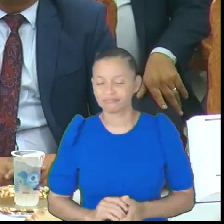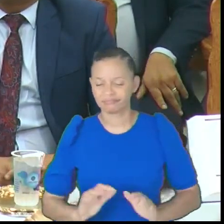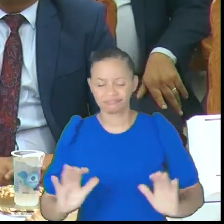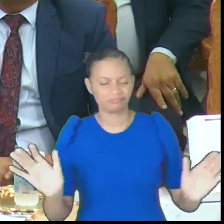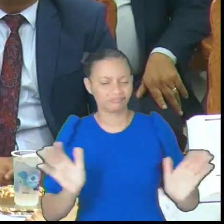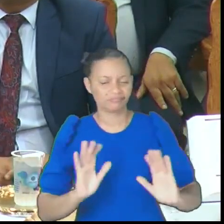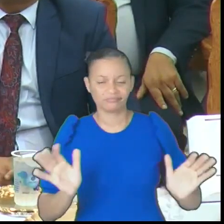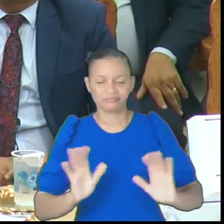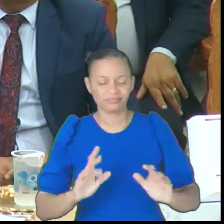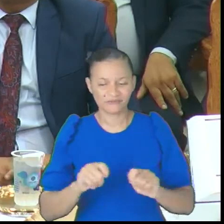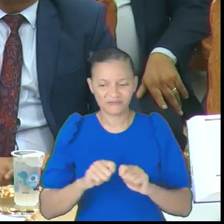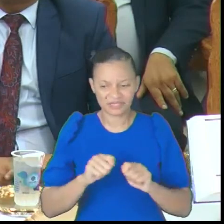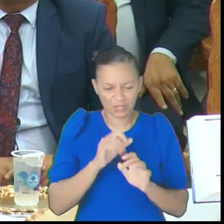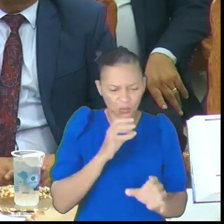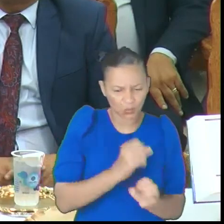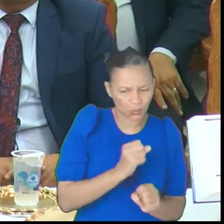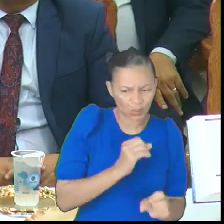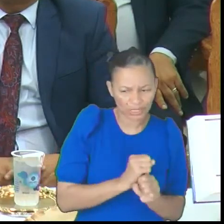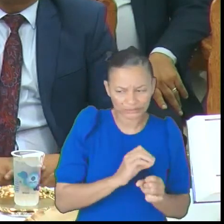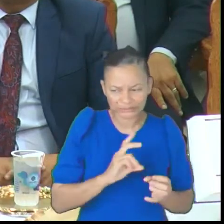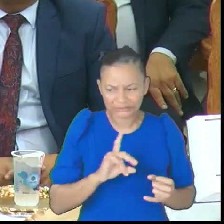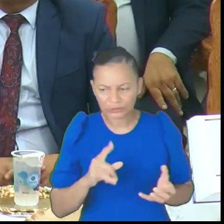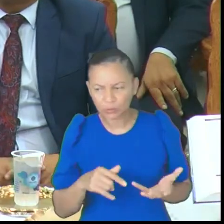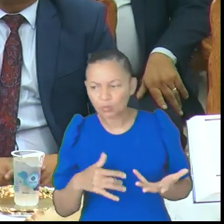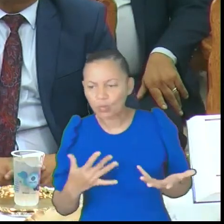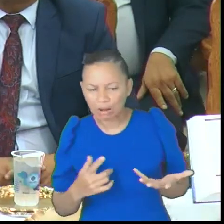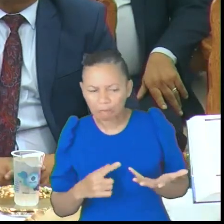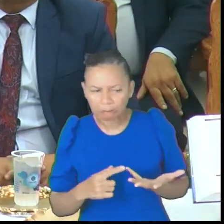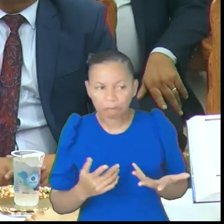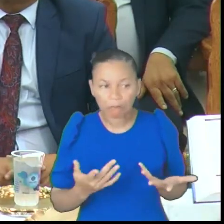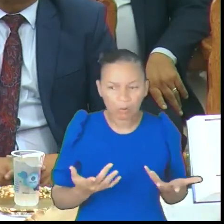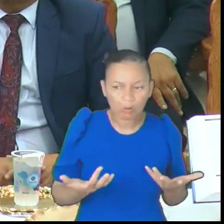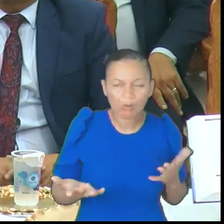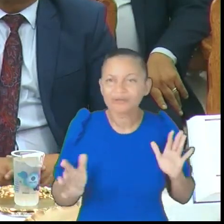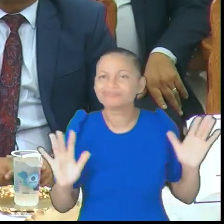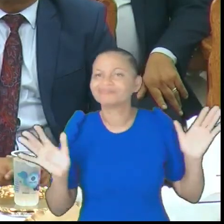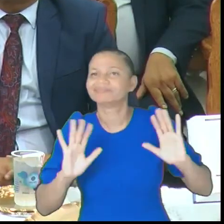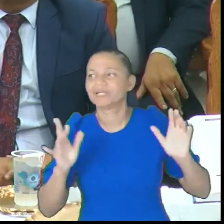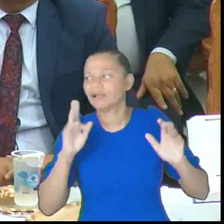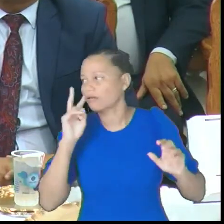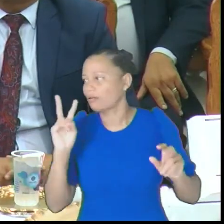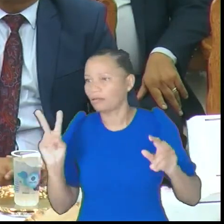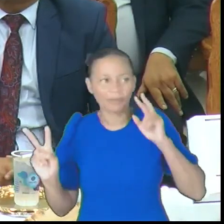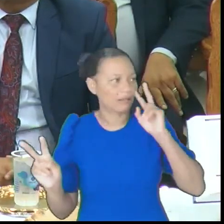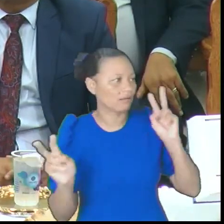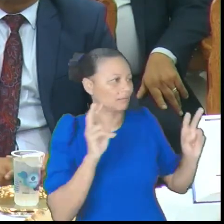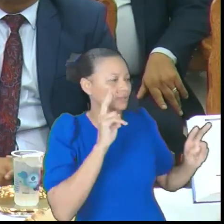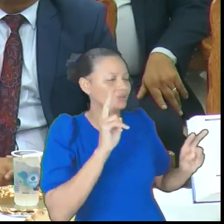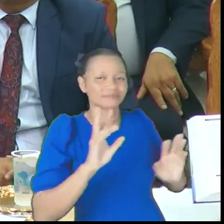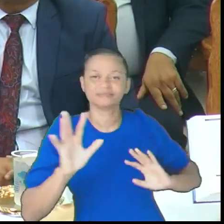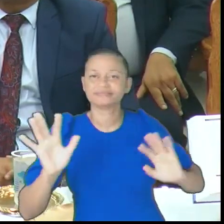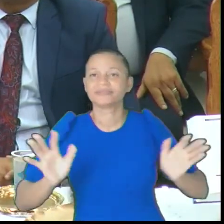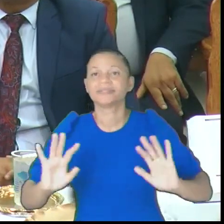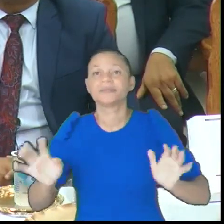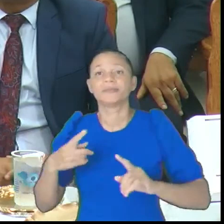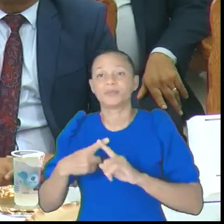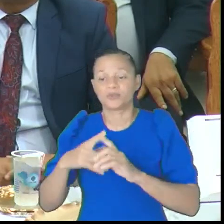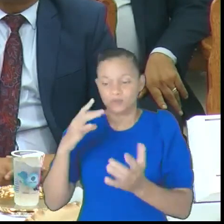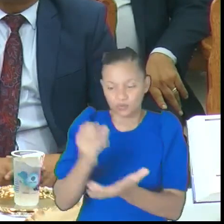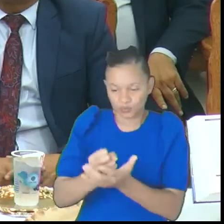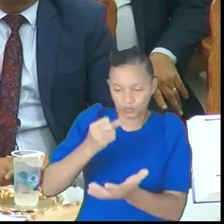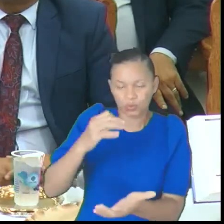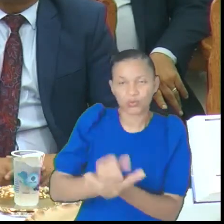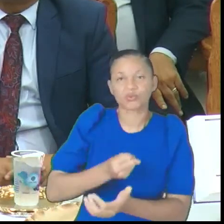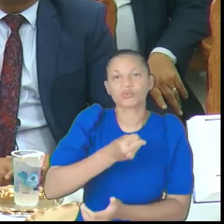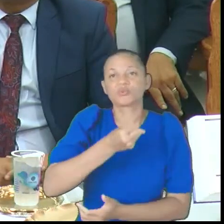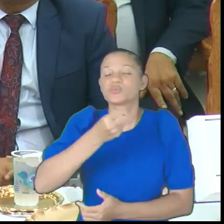adianta fazer cálculos. Não adianta olhar para lugar nenhum. Porque o arrebatamento da